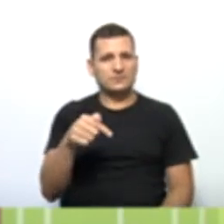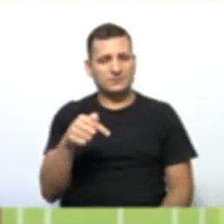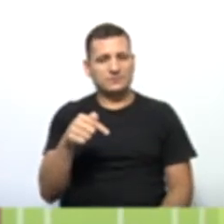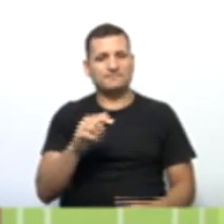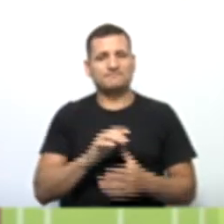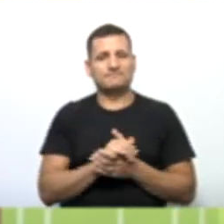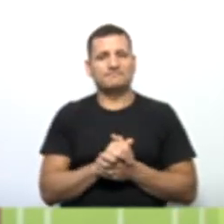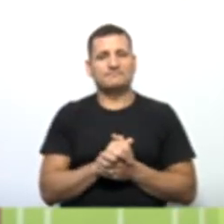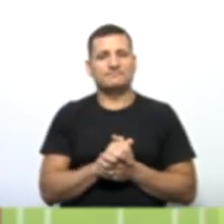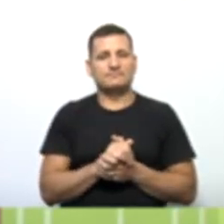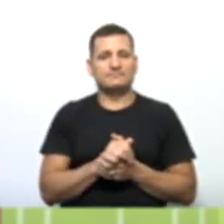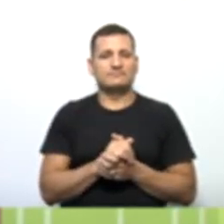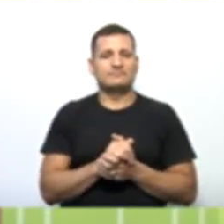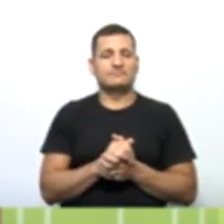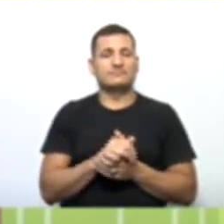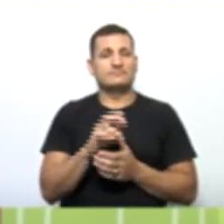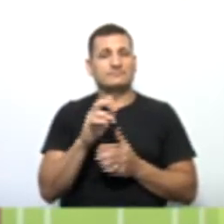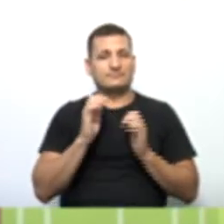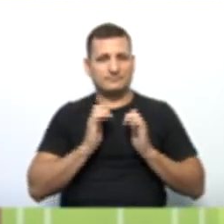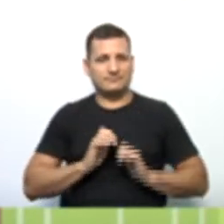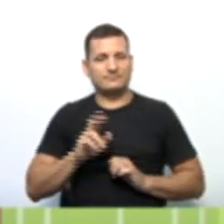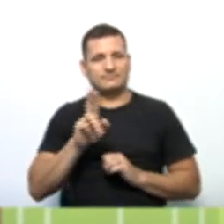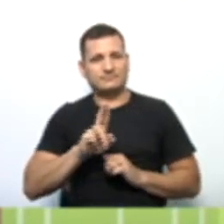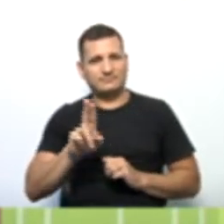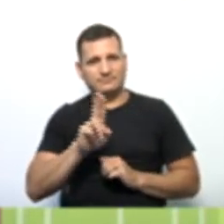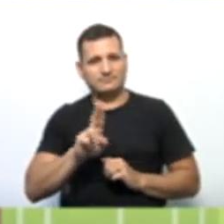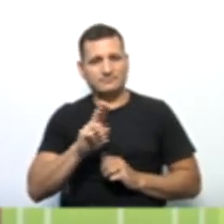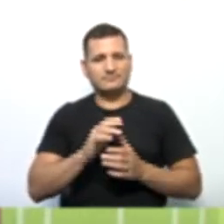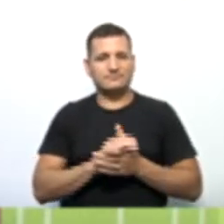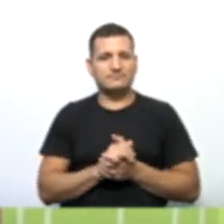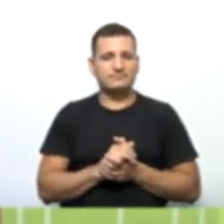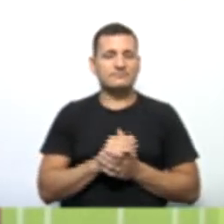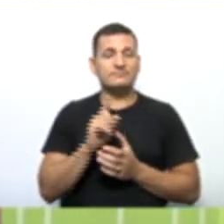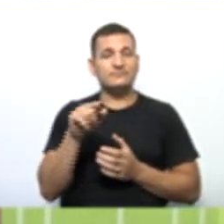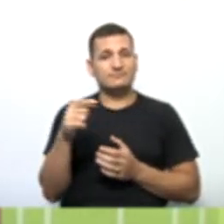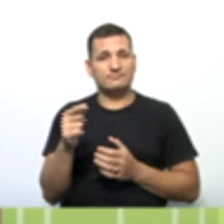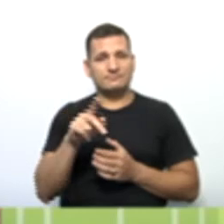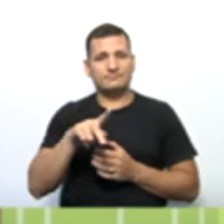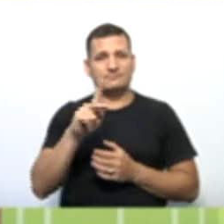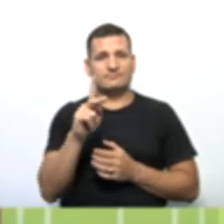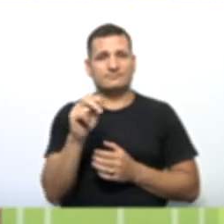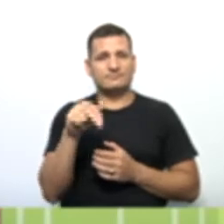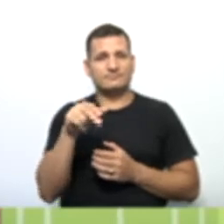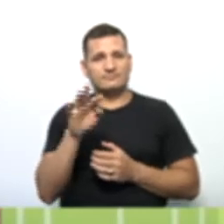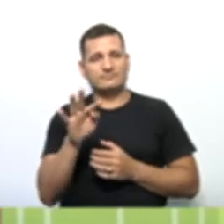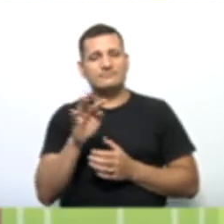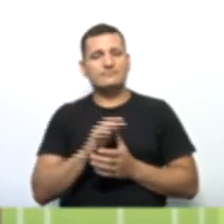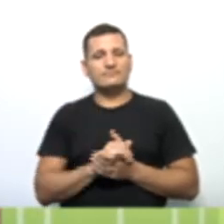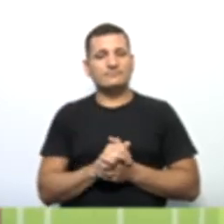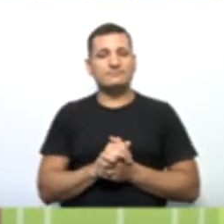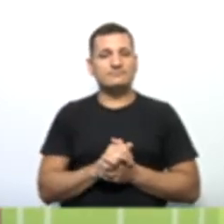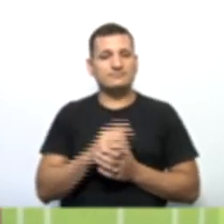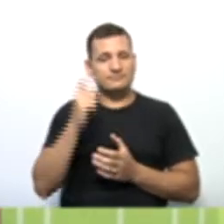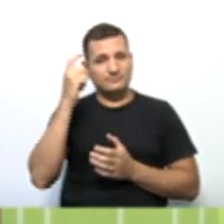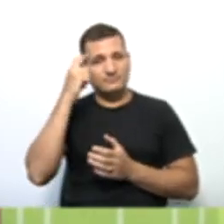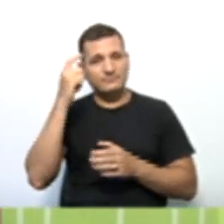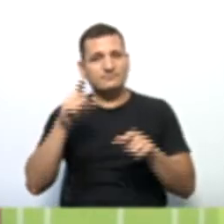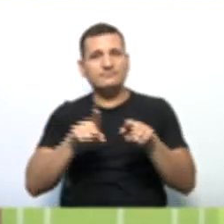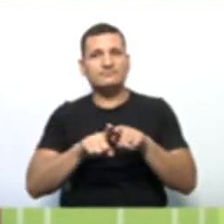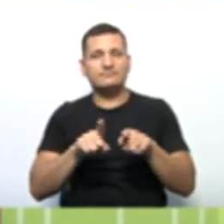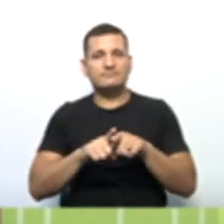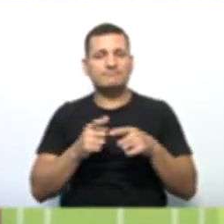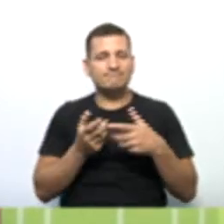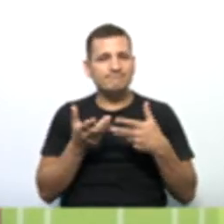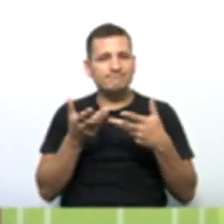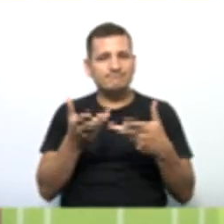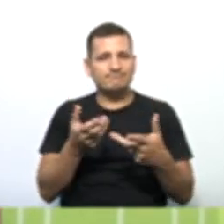dano, é a ética utilitarista. E aí depois, final de tudo, ainda, além de tudo, pensar na vontade, na intenção,